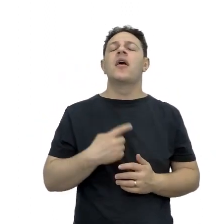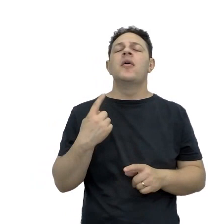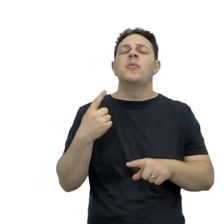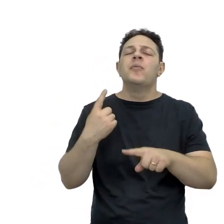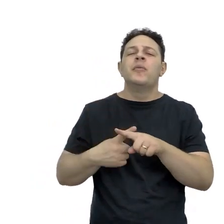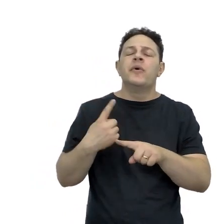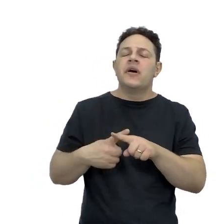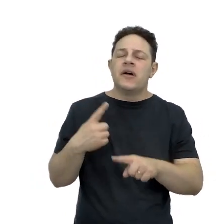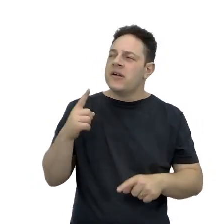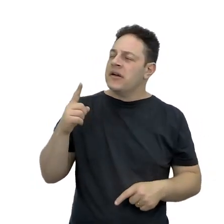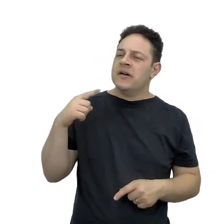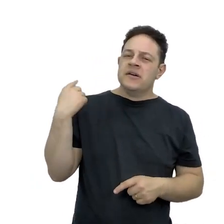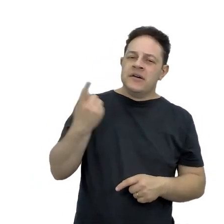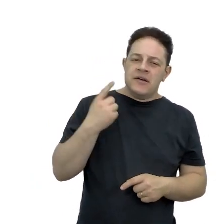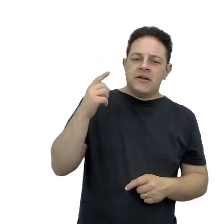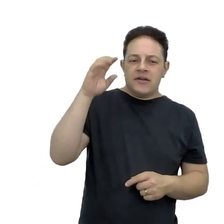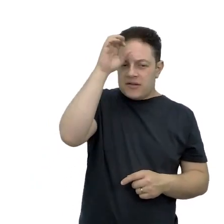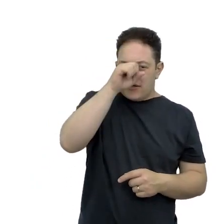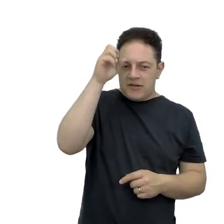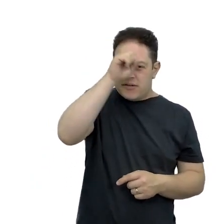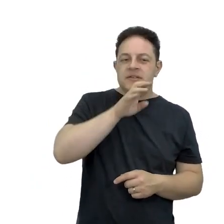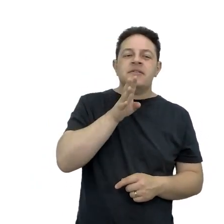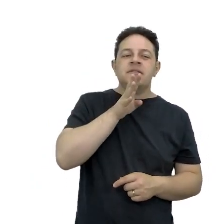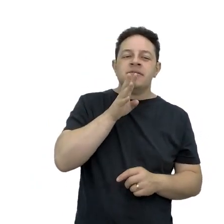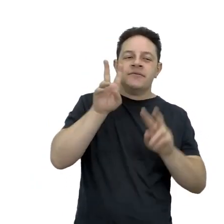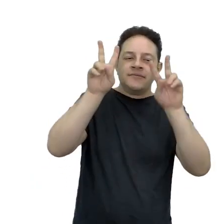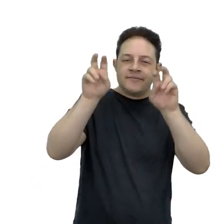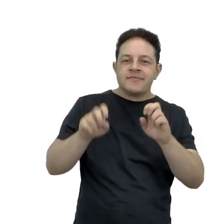está trabalhando com esse eixo